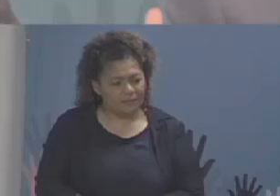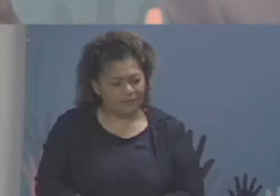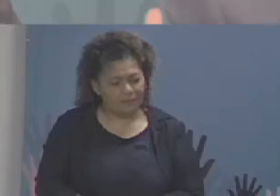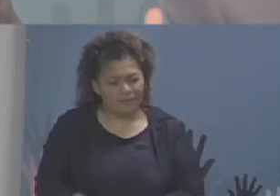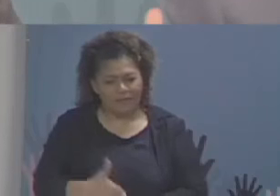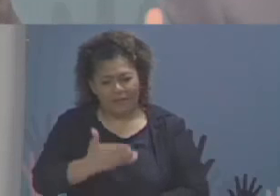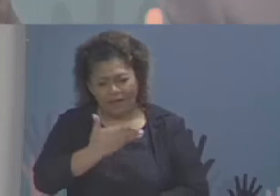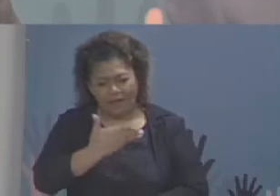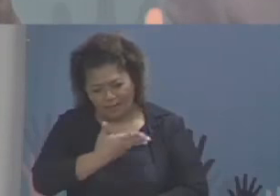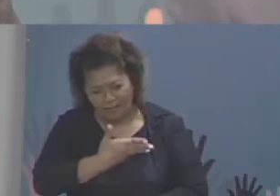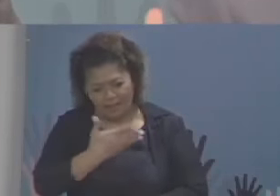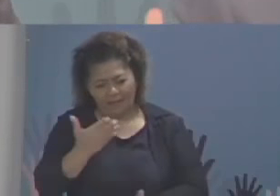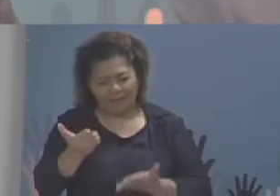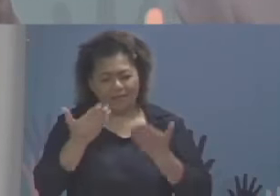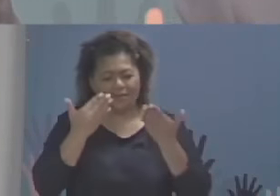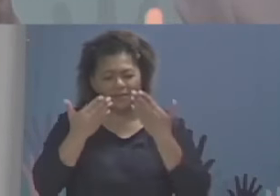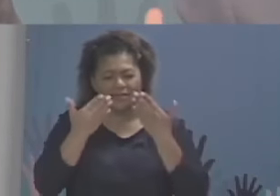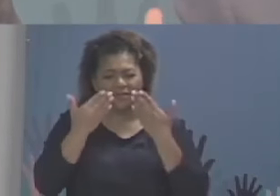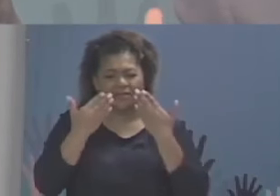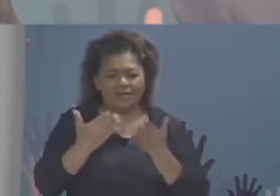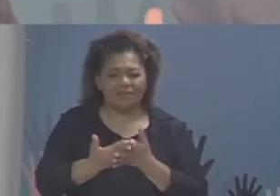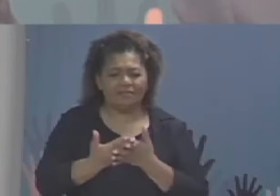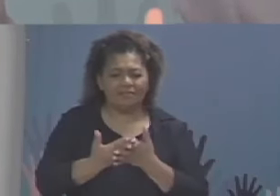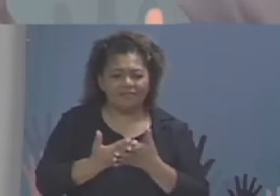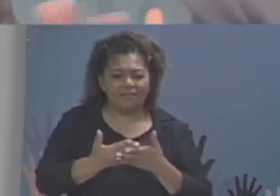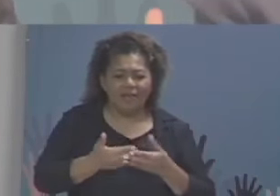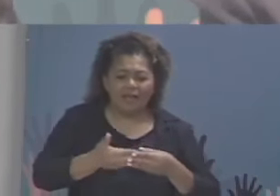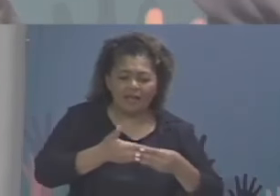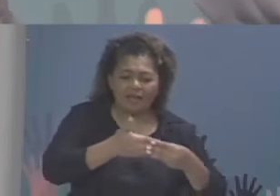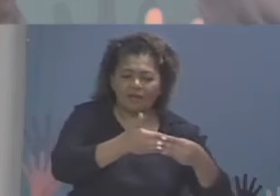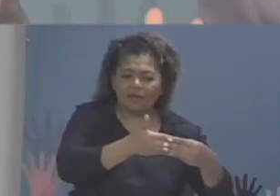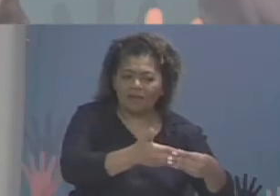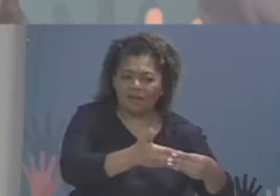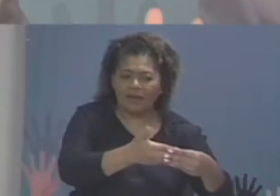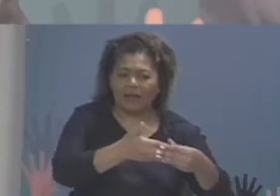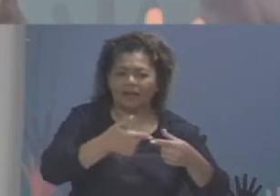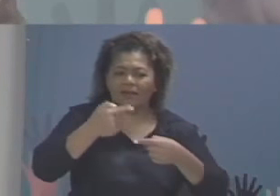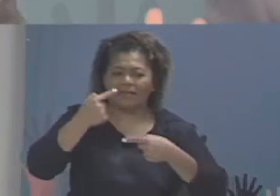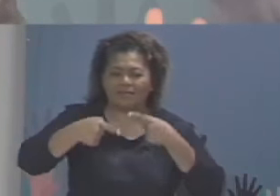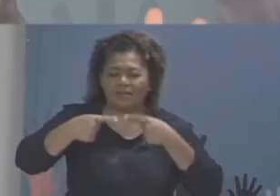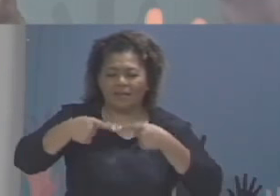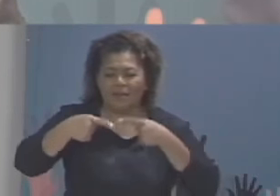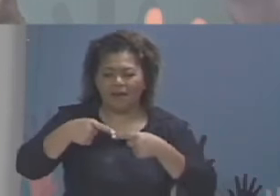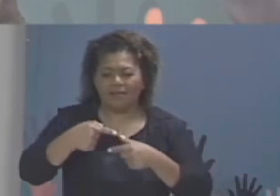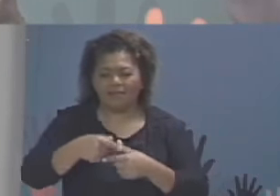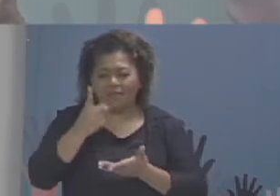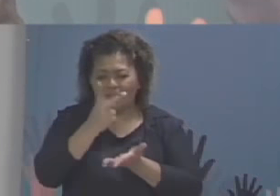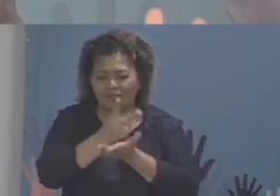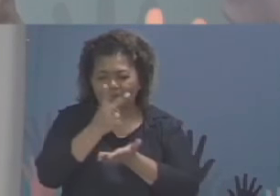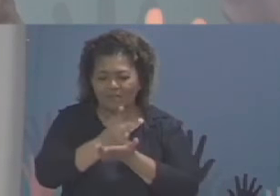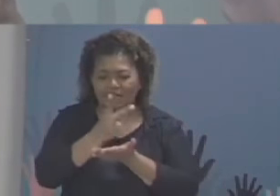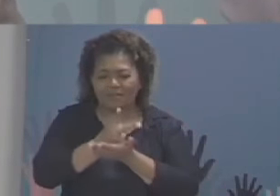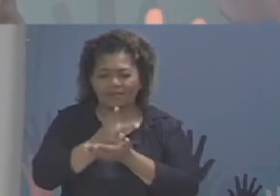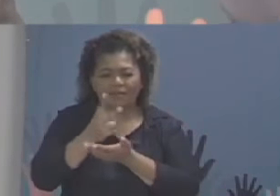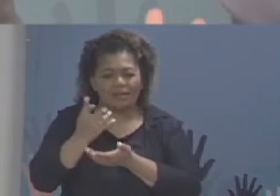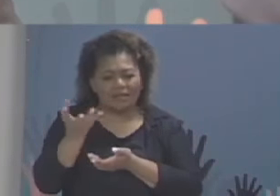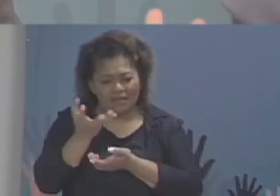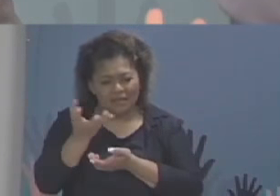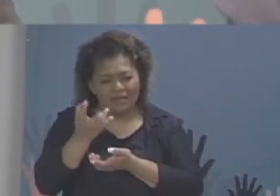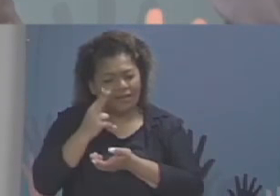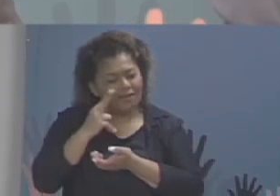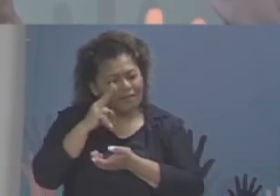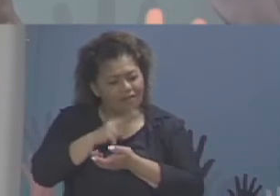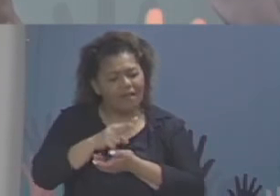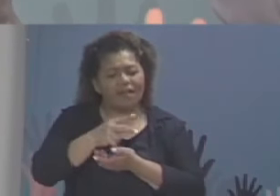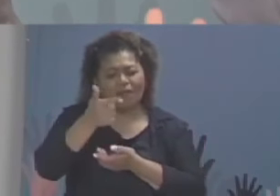Colegas da psicologia que nos acompanharam nesse debate, e aos mesmos que depois terão a oportunidade de rever esse debate e outras pessoas puderem assistir.